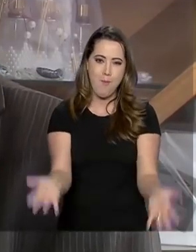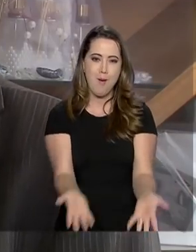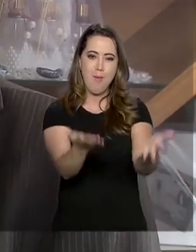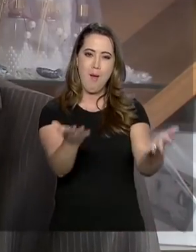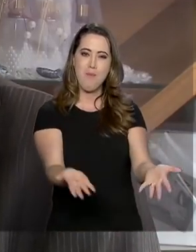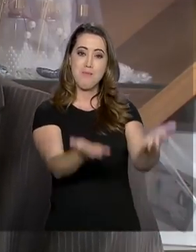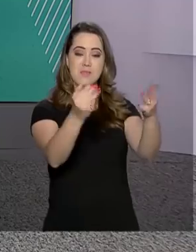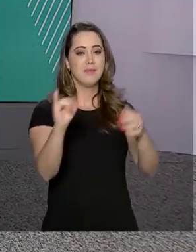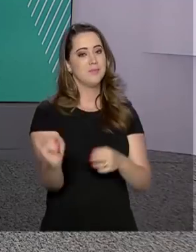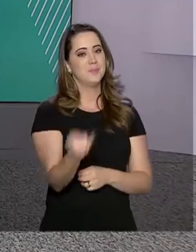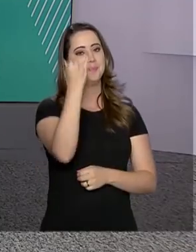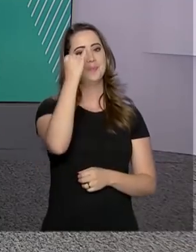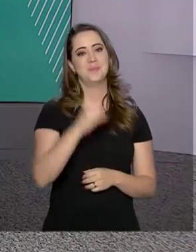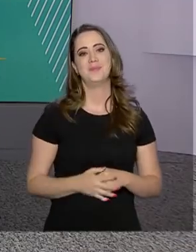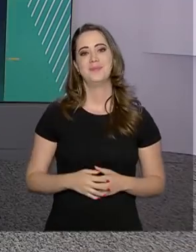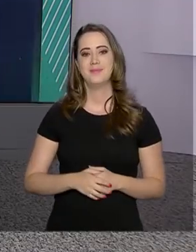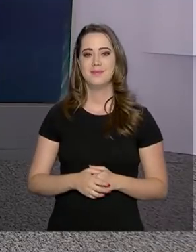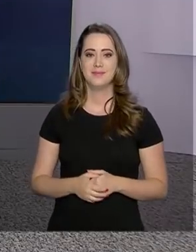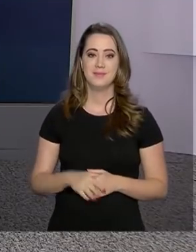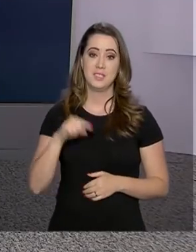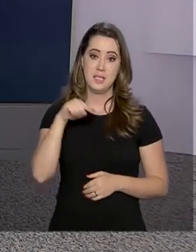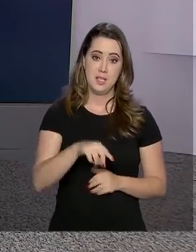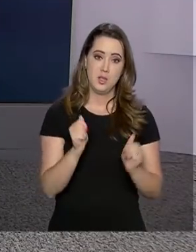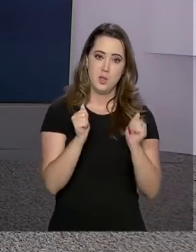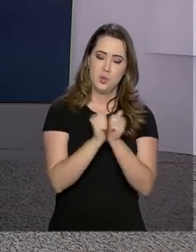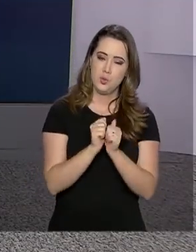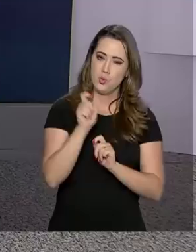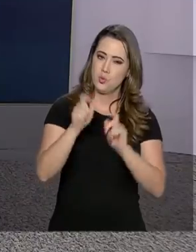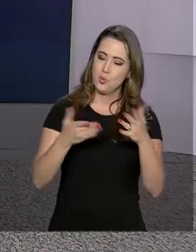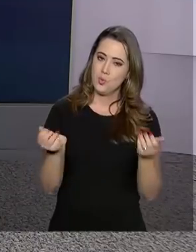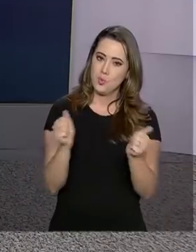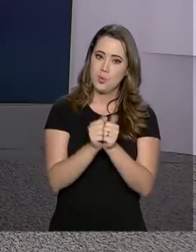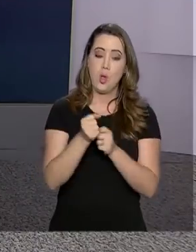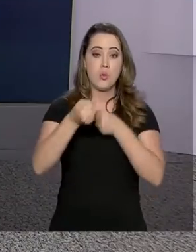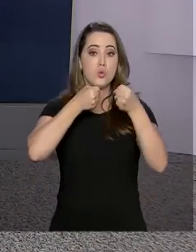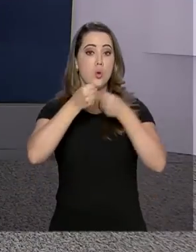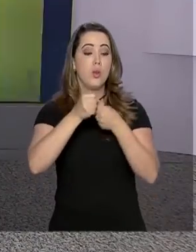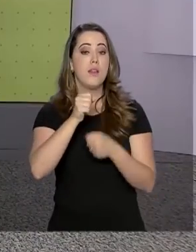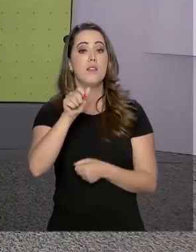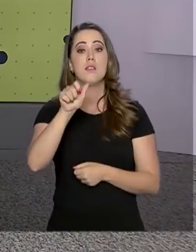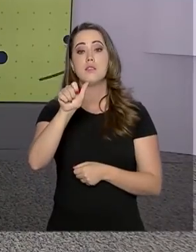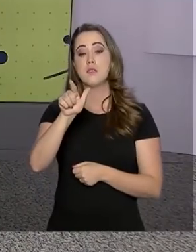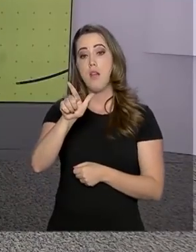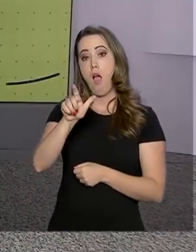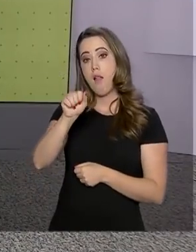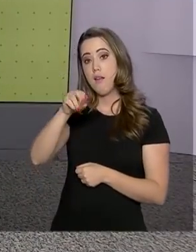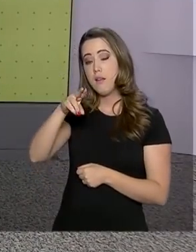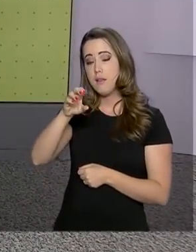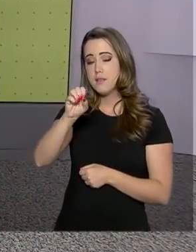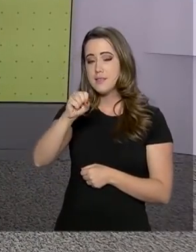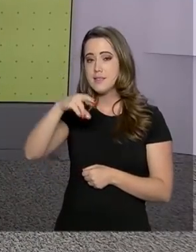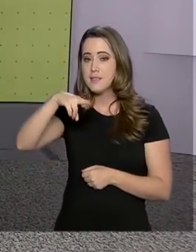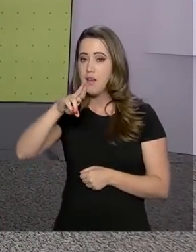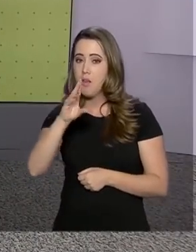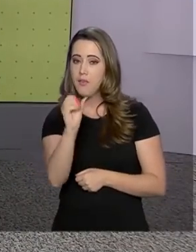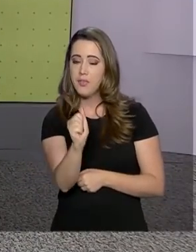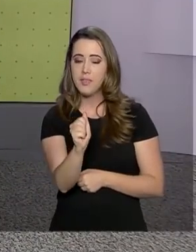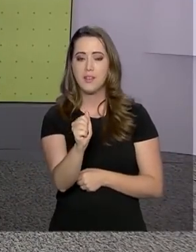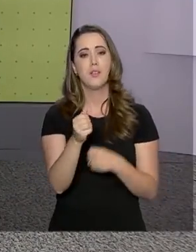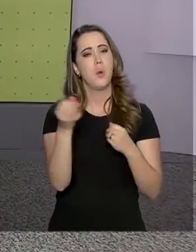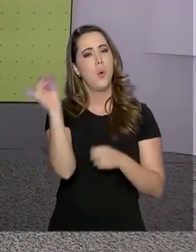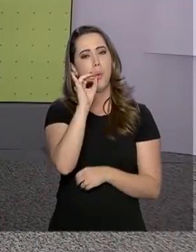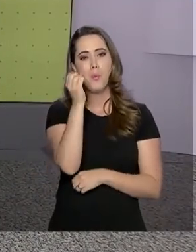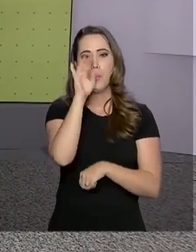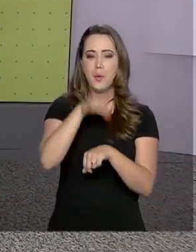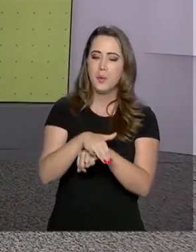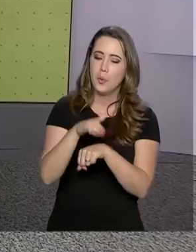de crescerem. E aqui comigo no estúdio está a jornalista Alessandra Bastos. Boa noite, Alessandra. Boa noite, Roberto.